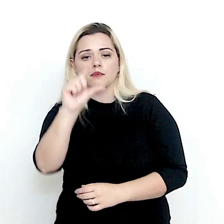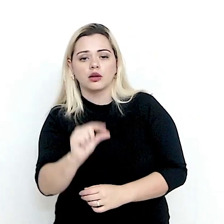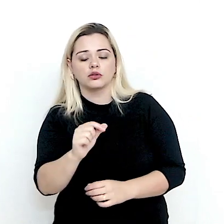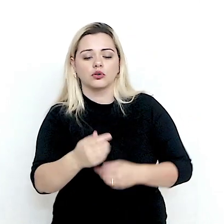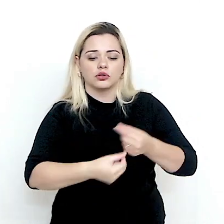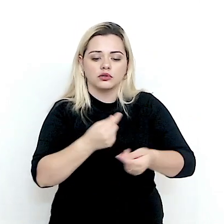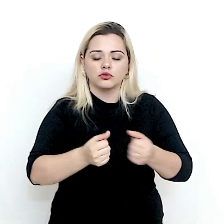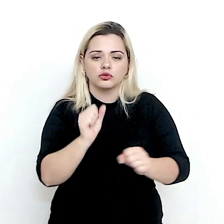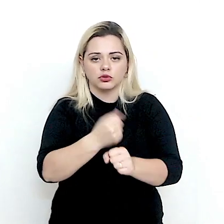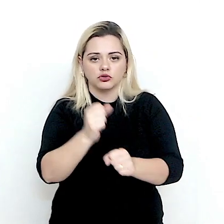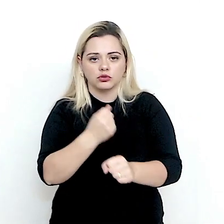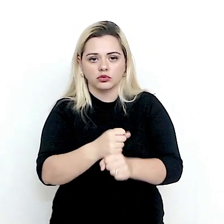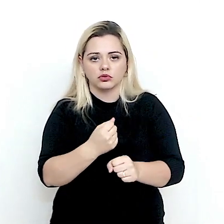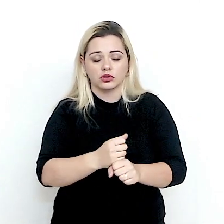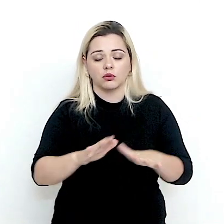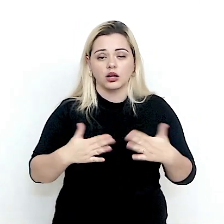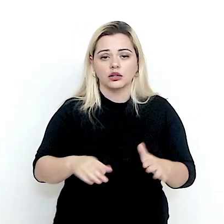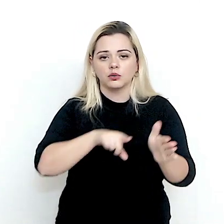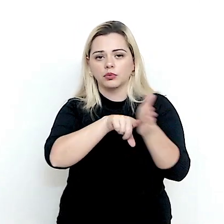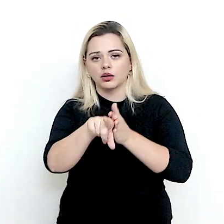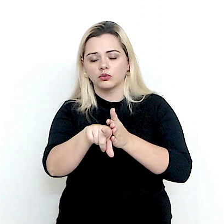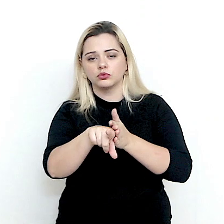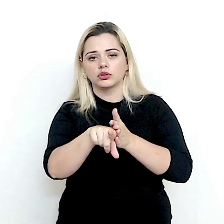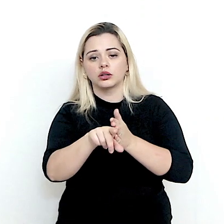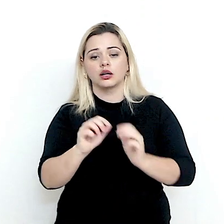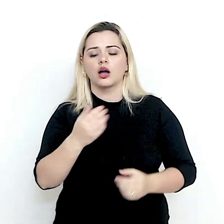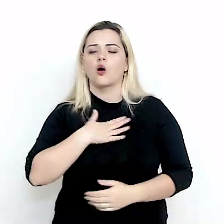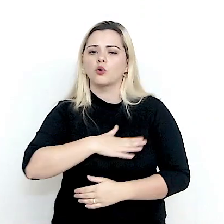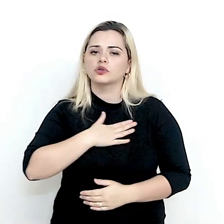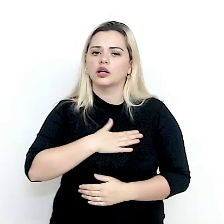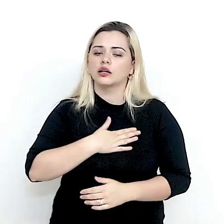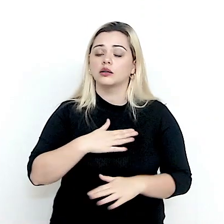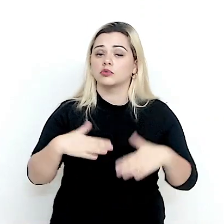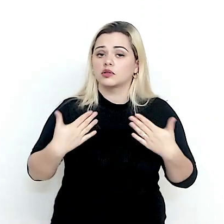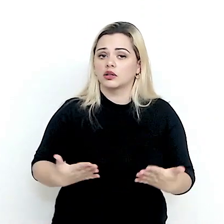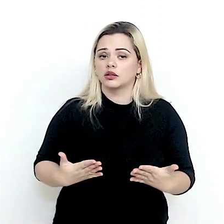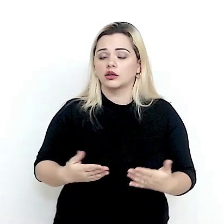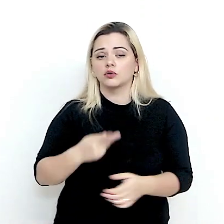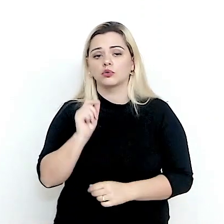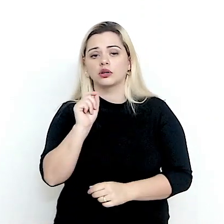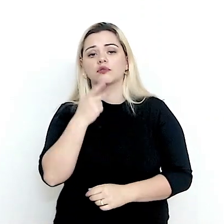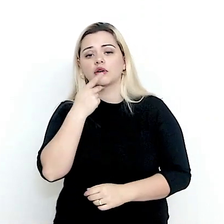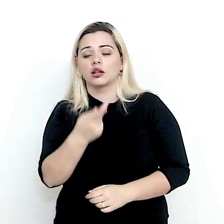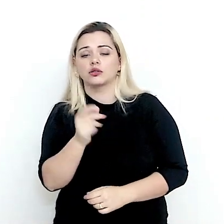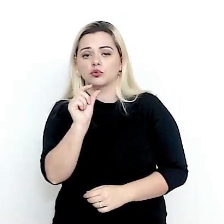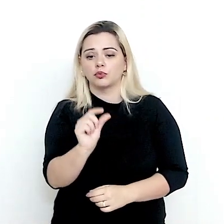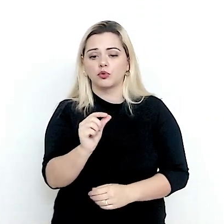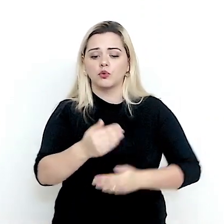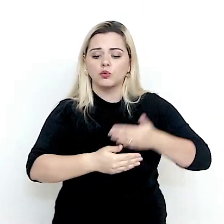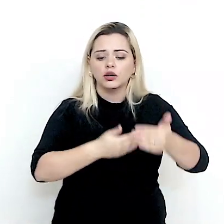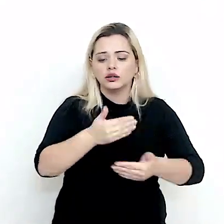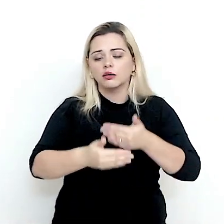prazo de construção. Então ele pergunta ao ministro Peterra: gostaríamos então das suas considerações sobre o